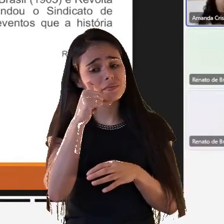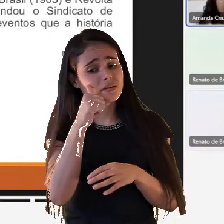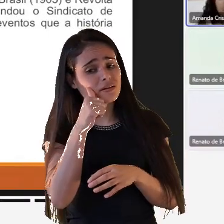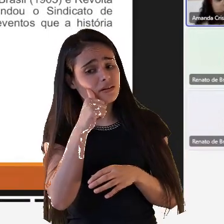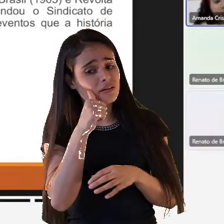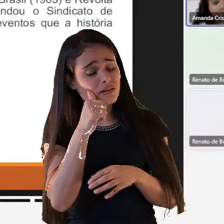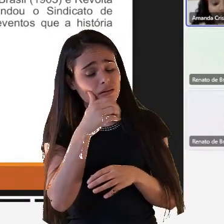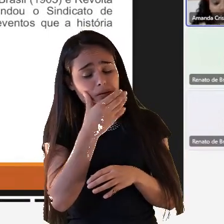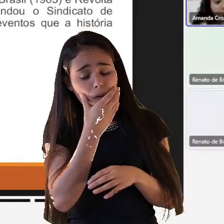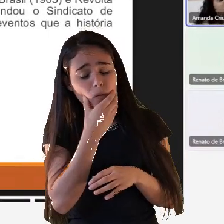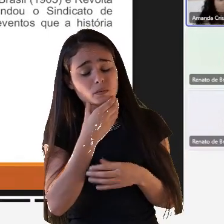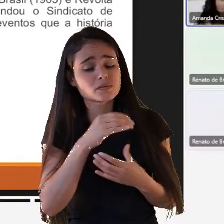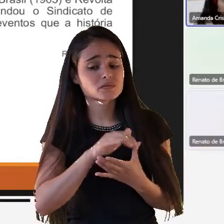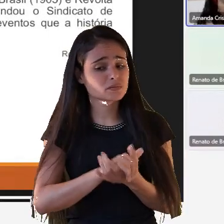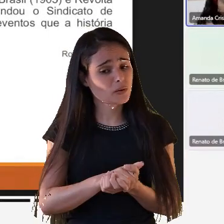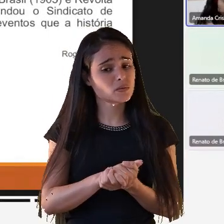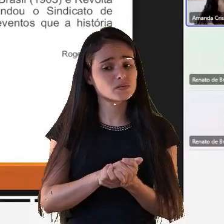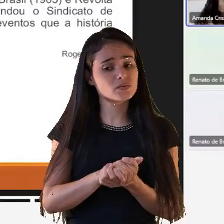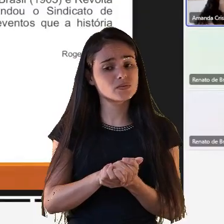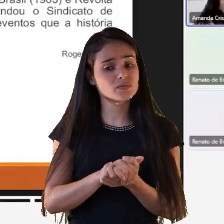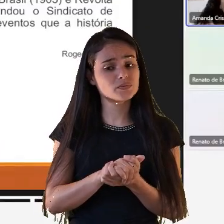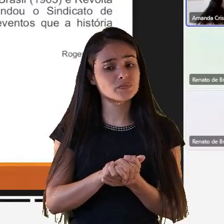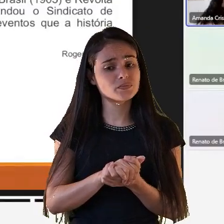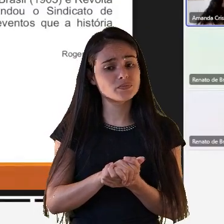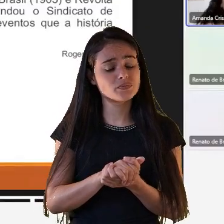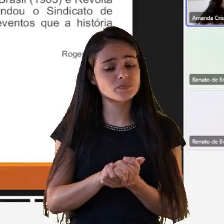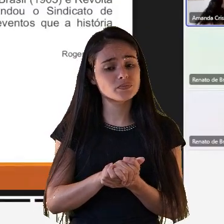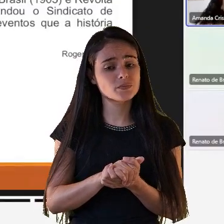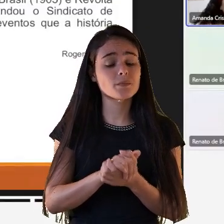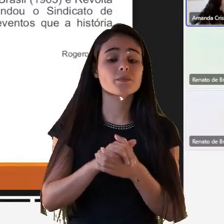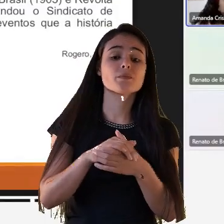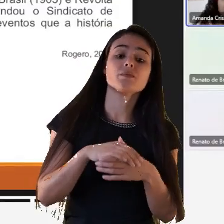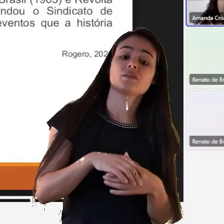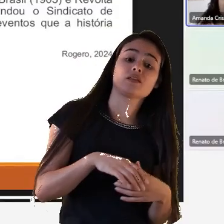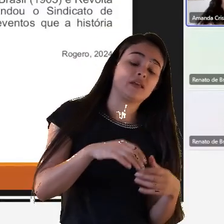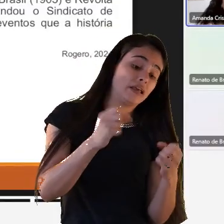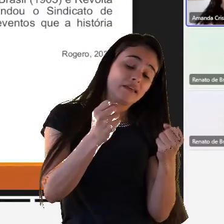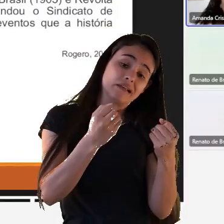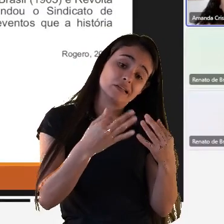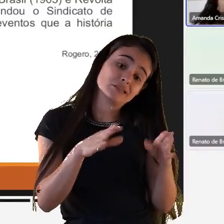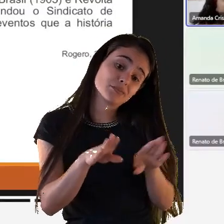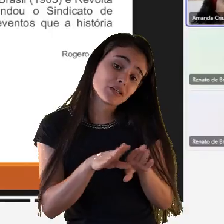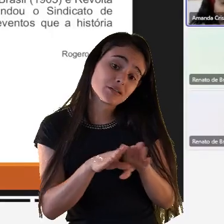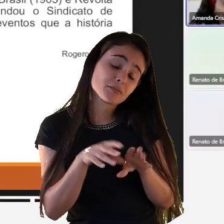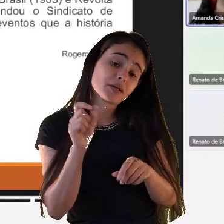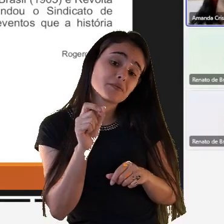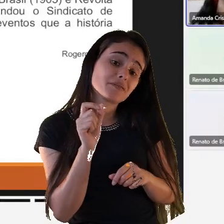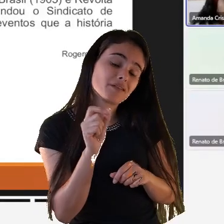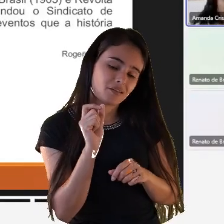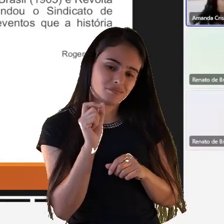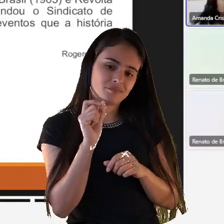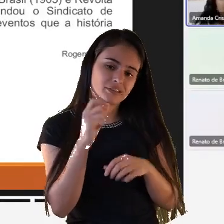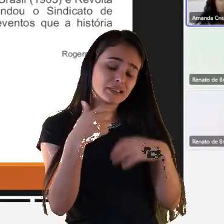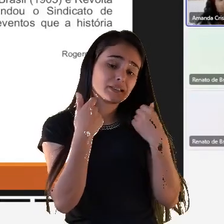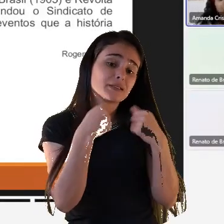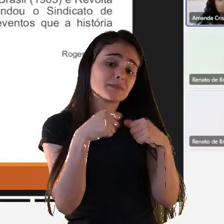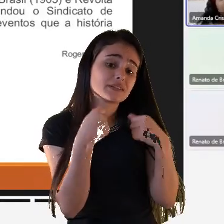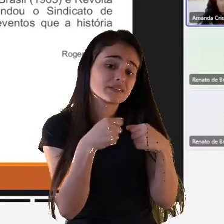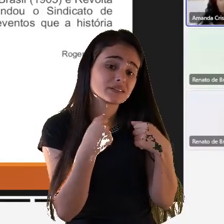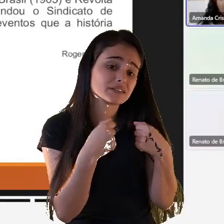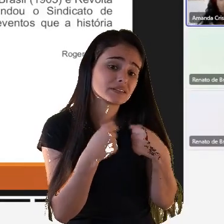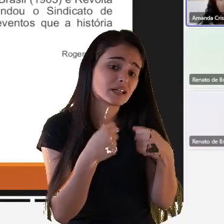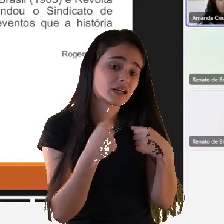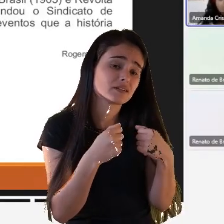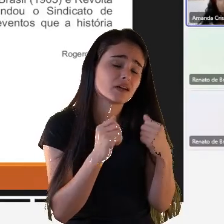muito interessantes, como, por exemplo, o fato dela estar 3 meses sem confessar. Né? Então,